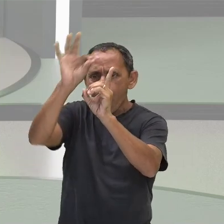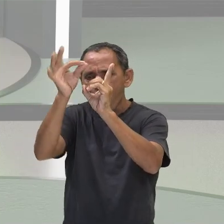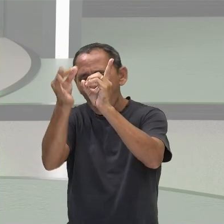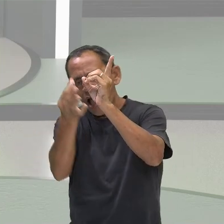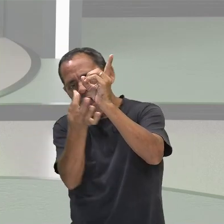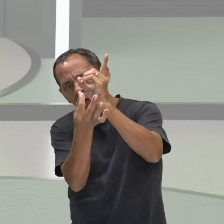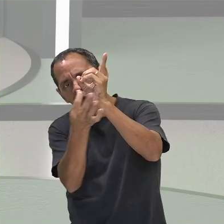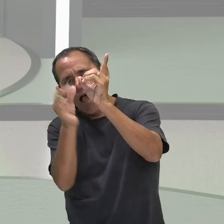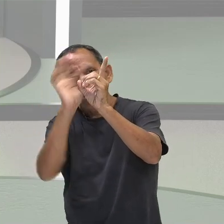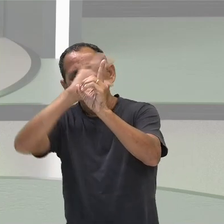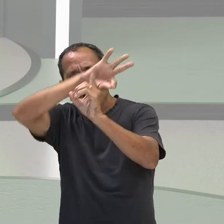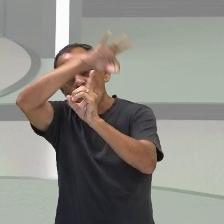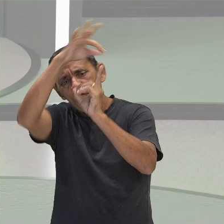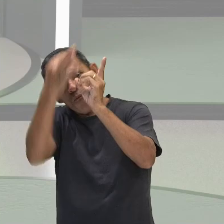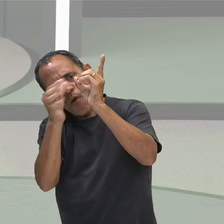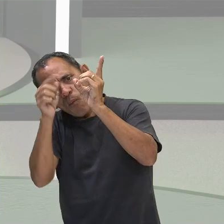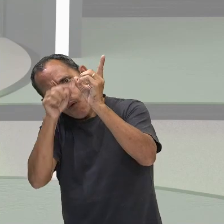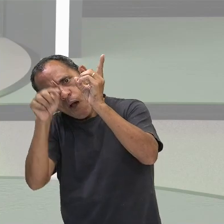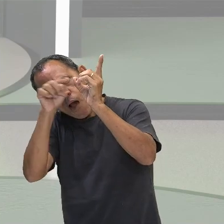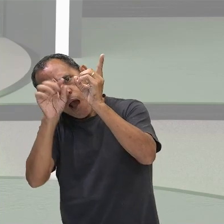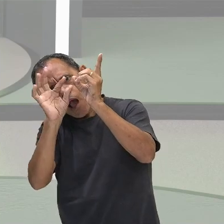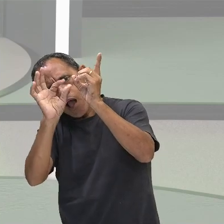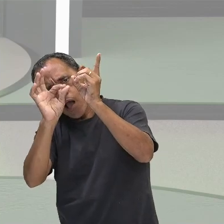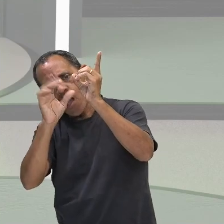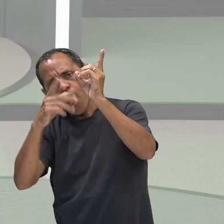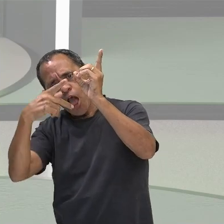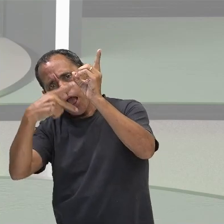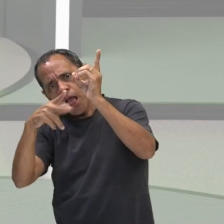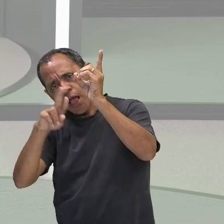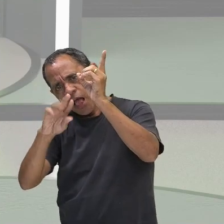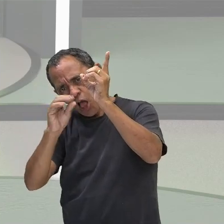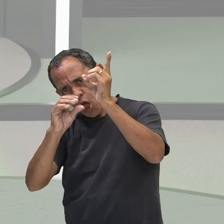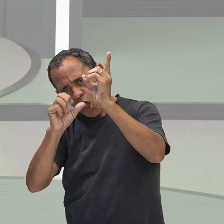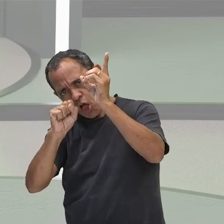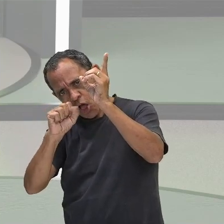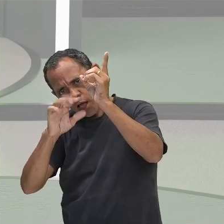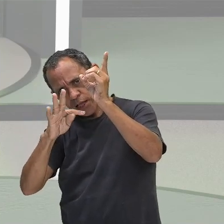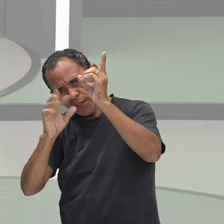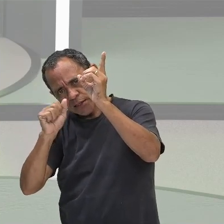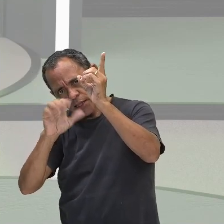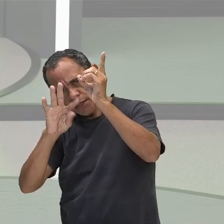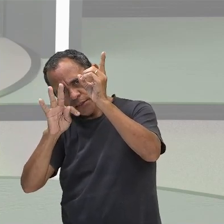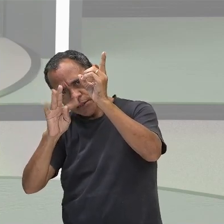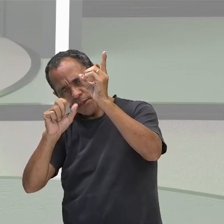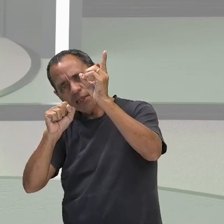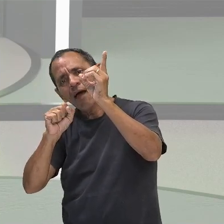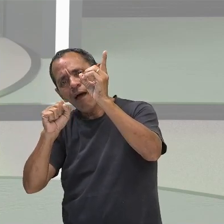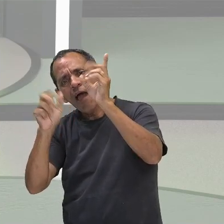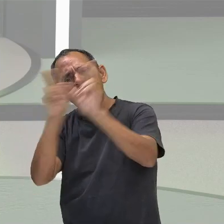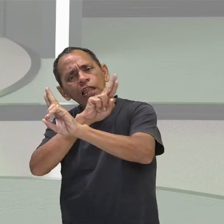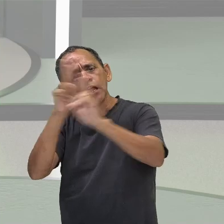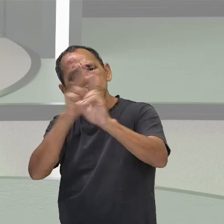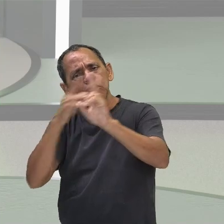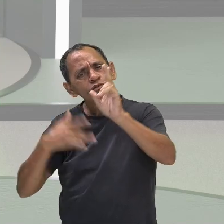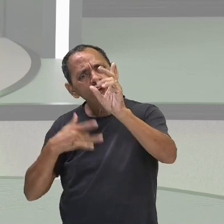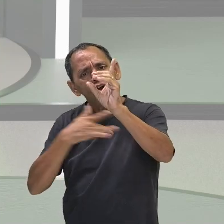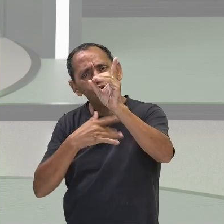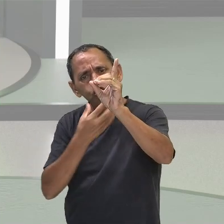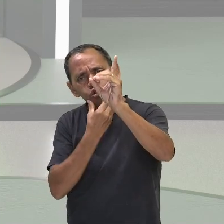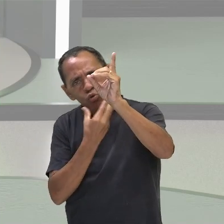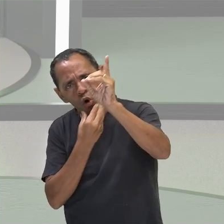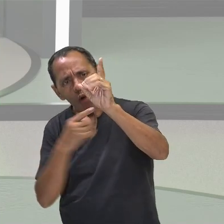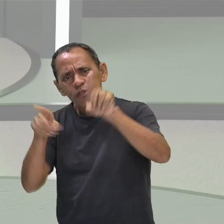é uma glândula que está muito relacionada à saúde do homem e que ela também tem função ali